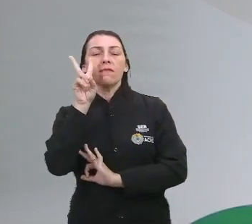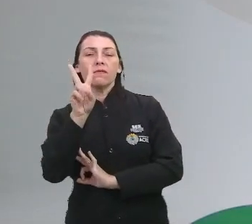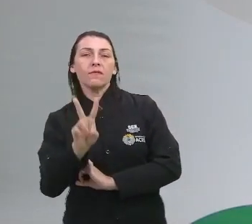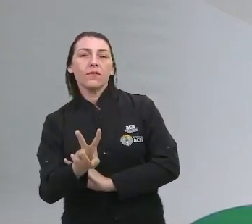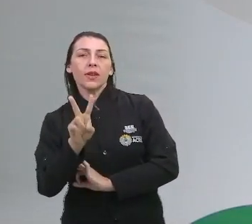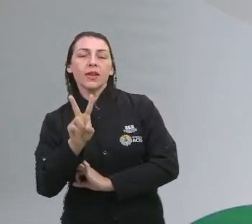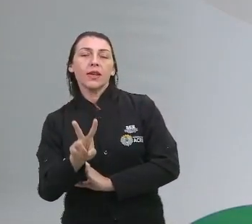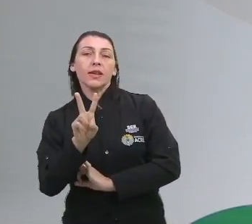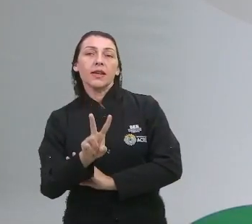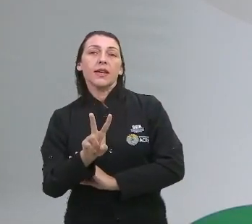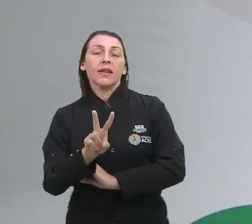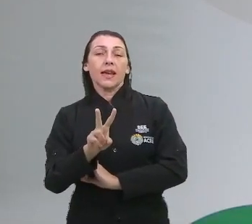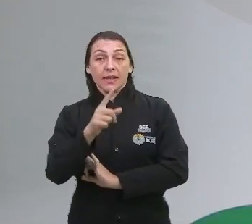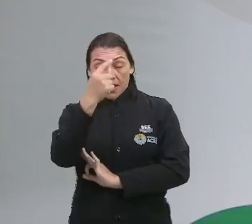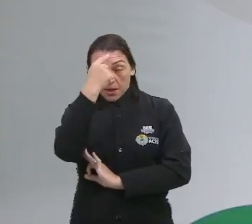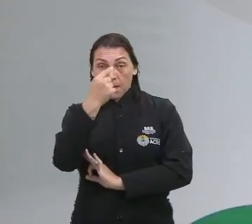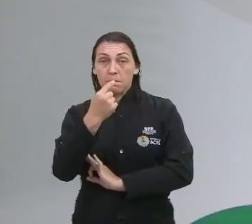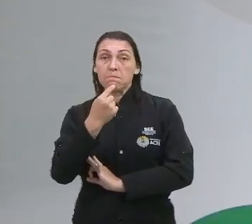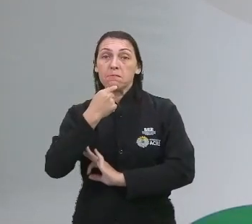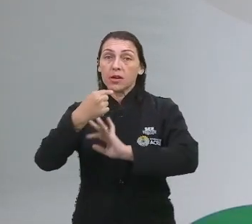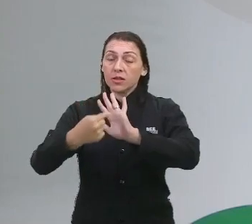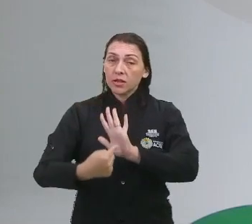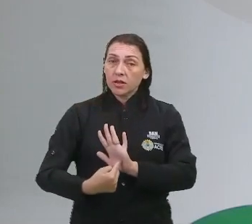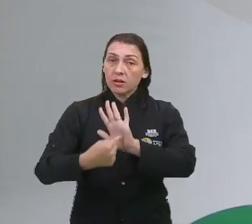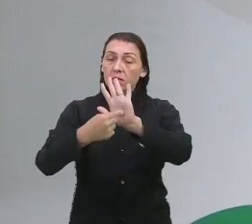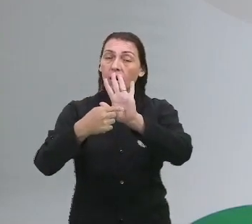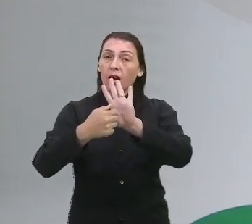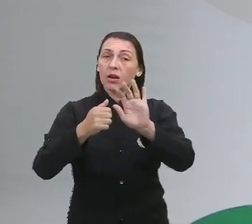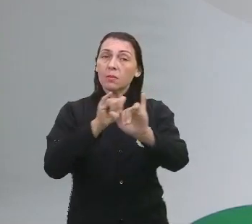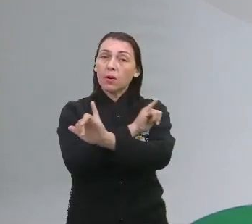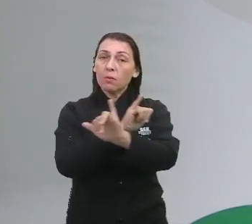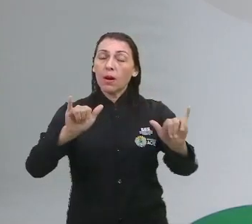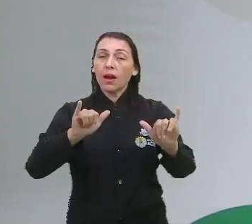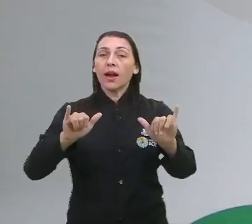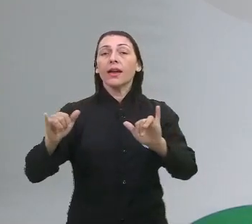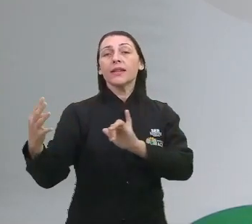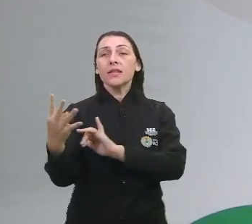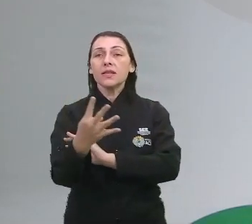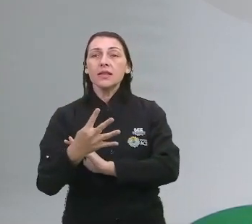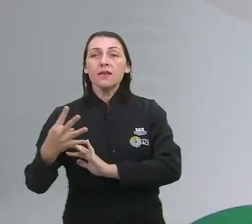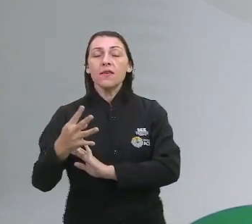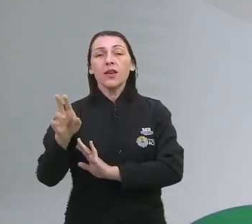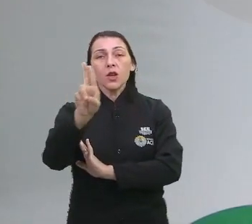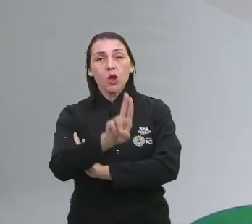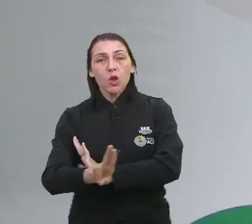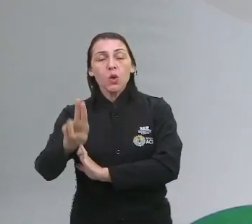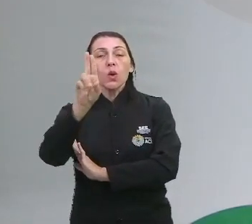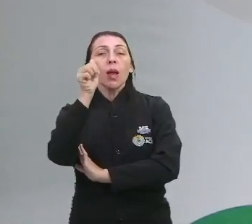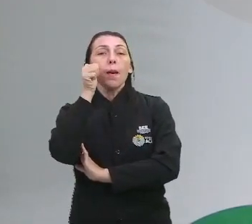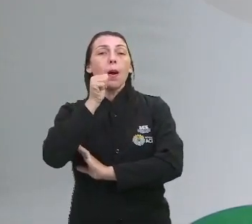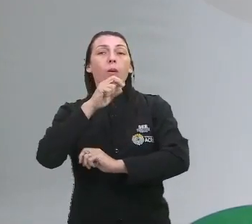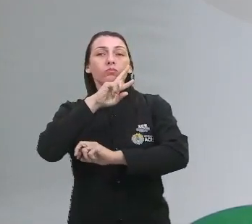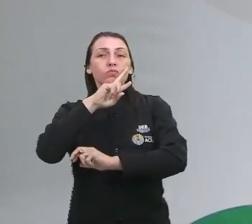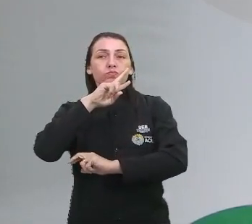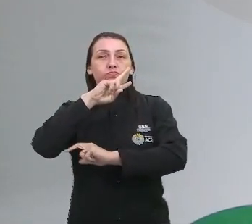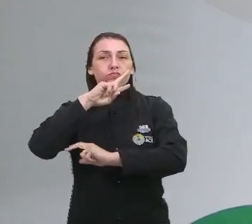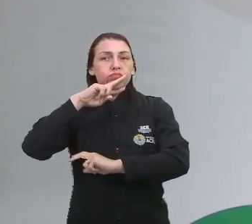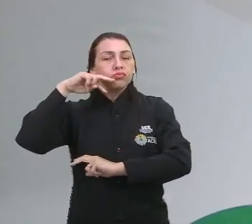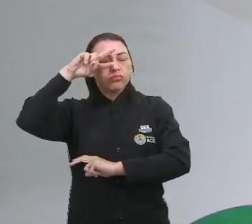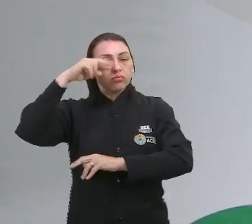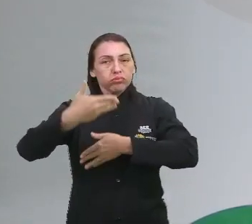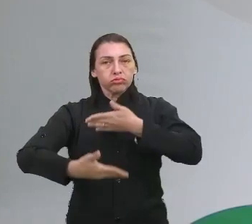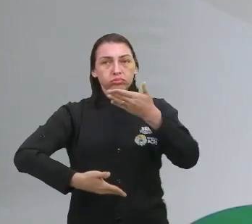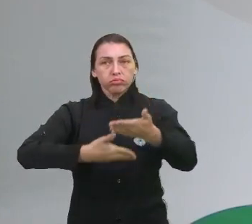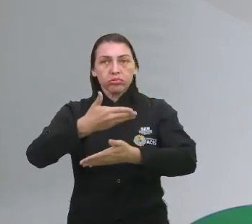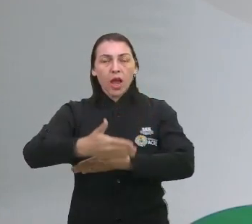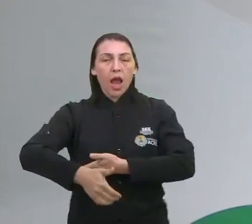é esse tipo de imagem que é retratado, propagandas de cerveja, por exemplo, que usam mulheres de biquíni, porque faz essa correlação